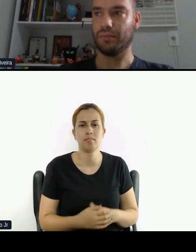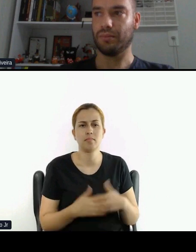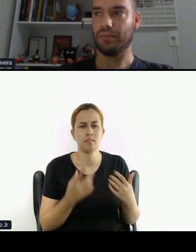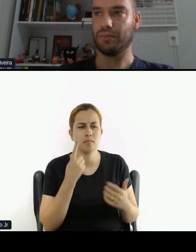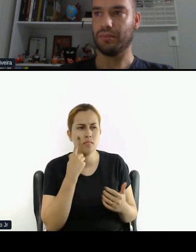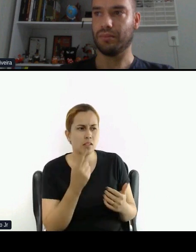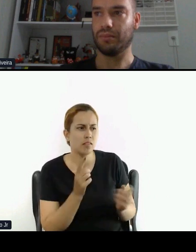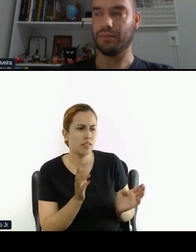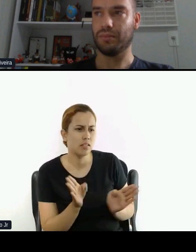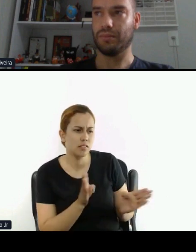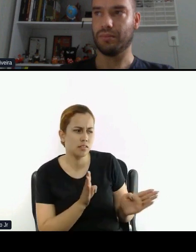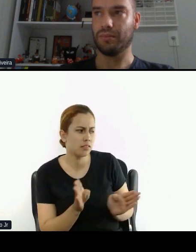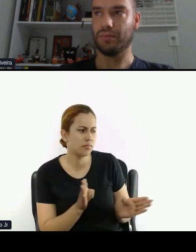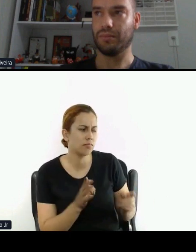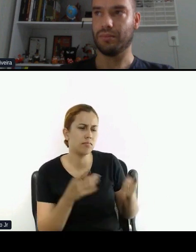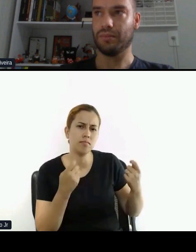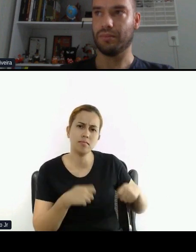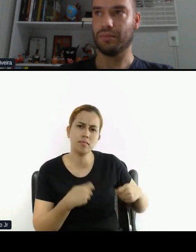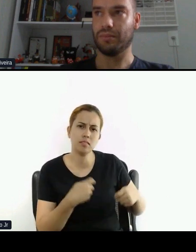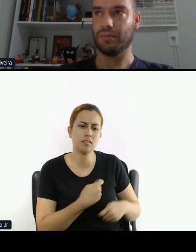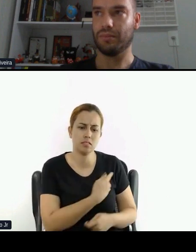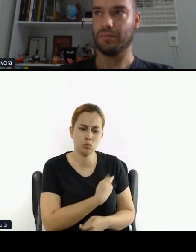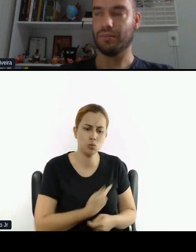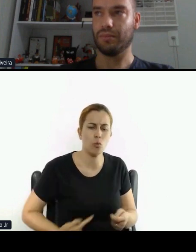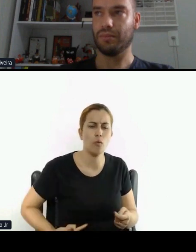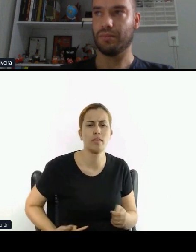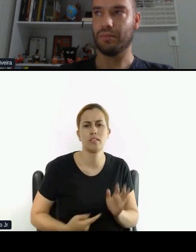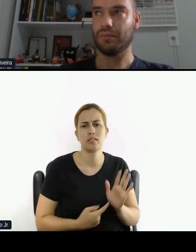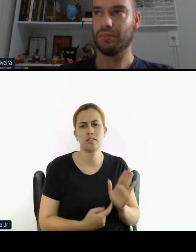acessibilidade, ela necessita de governança, né?